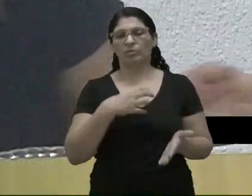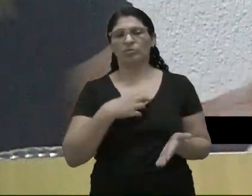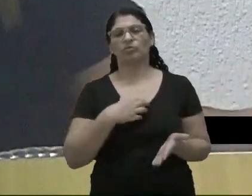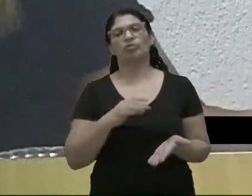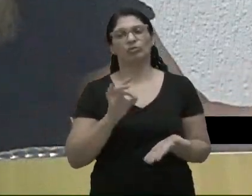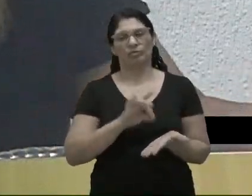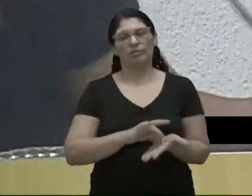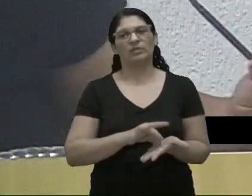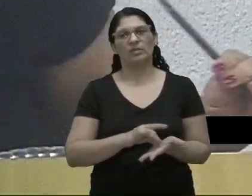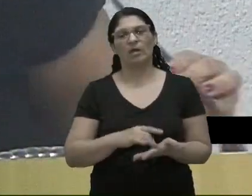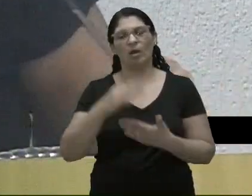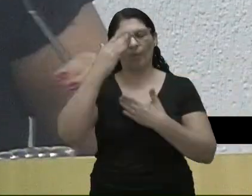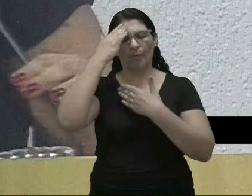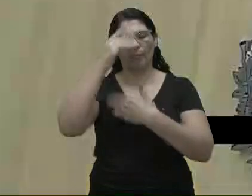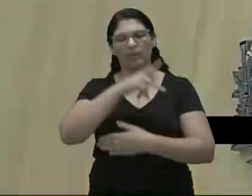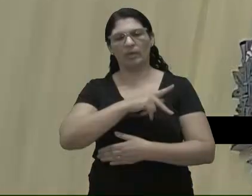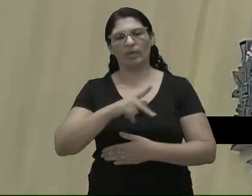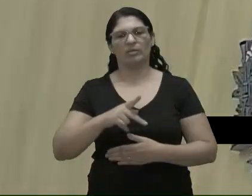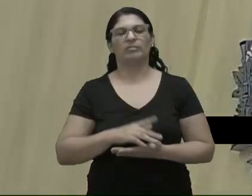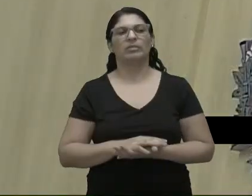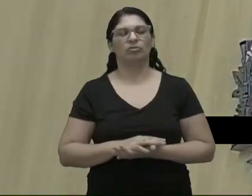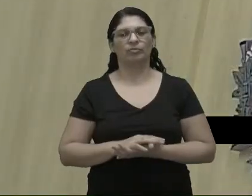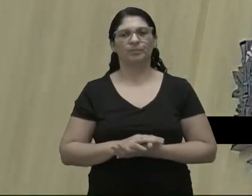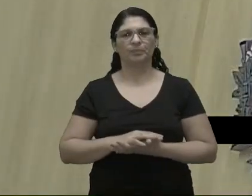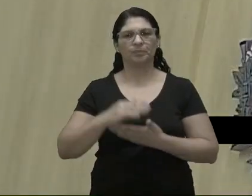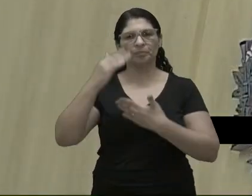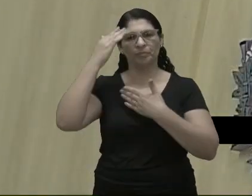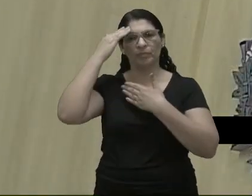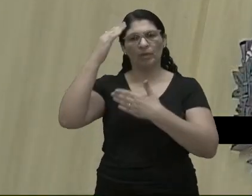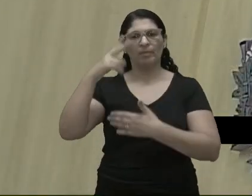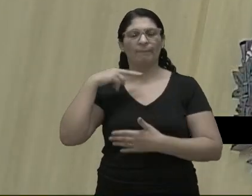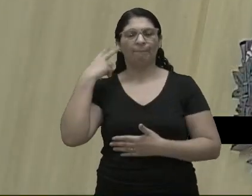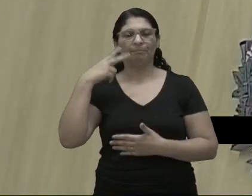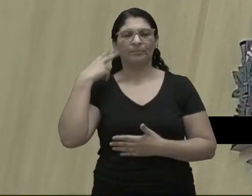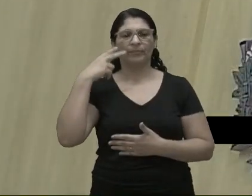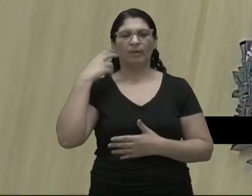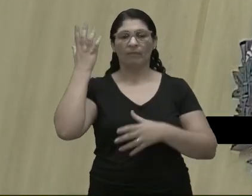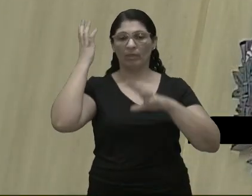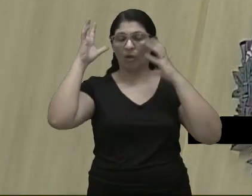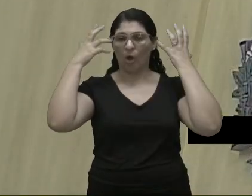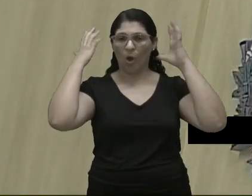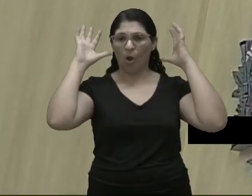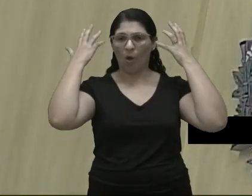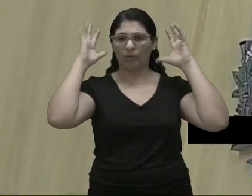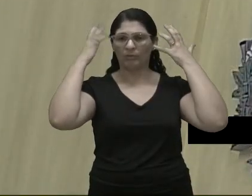presidente. Obrigado, vereador Serginho. A vereadora Vivi também vai fazer uma contribuição. Ô, Rui,